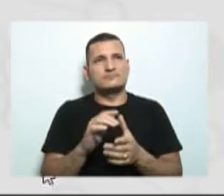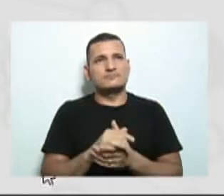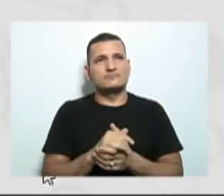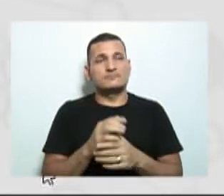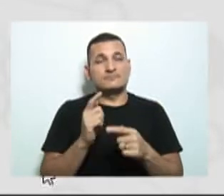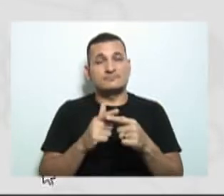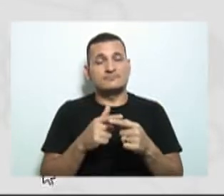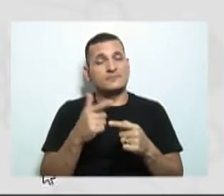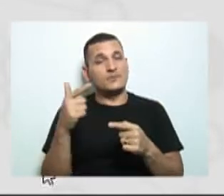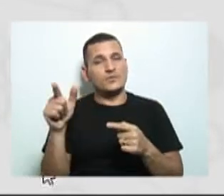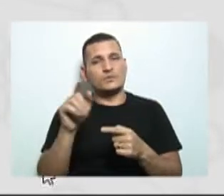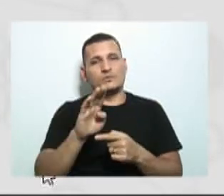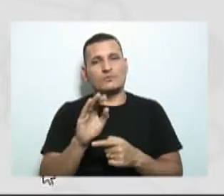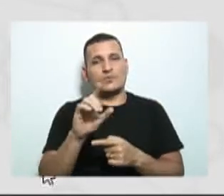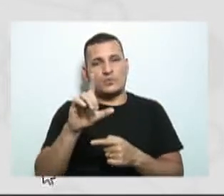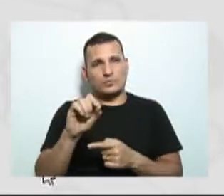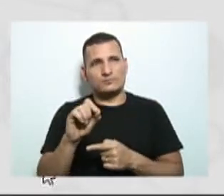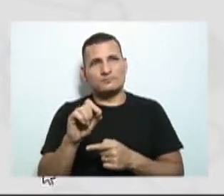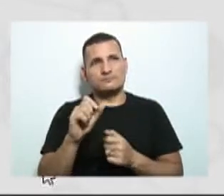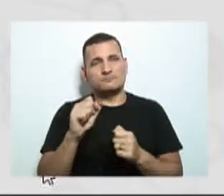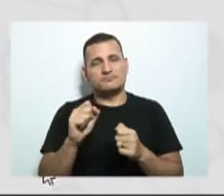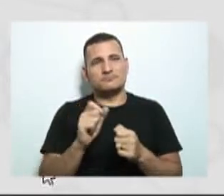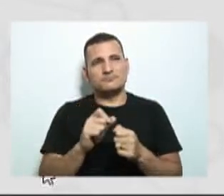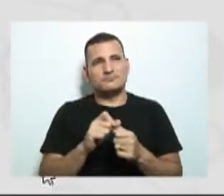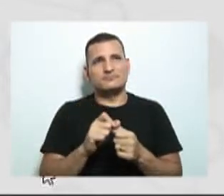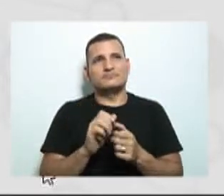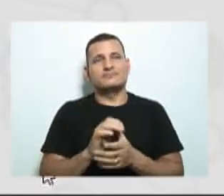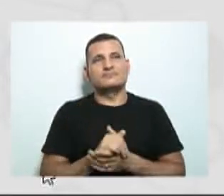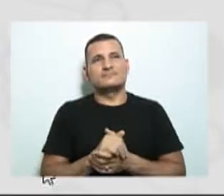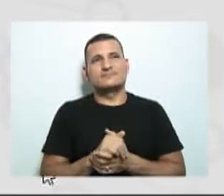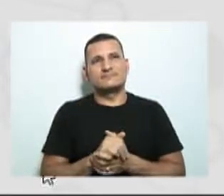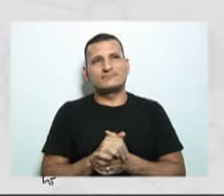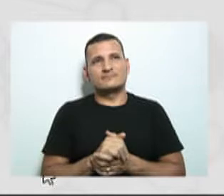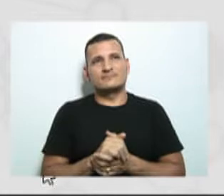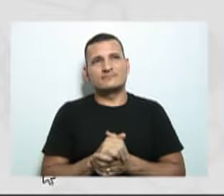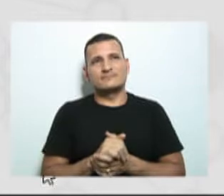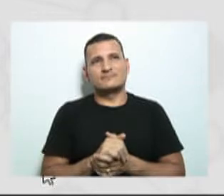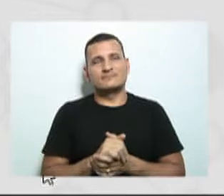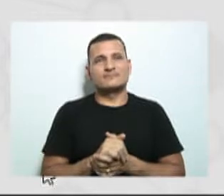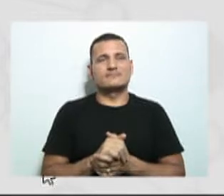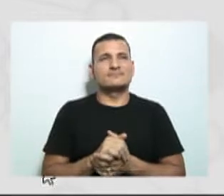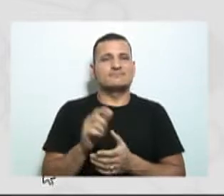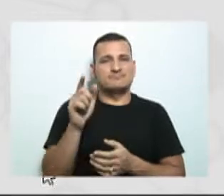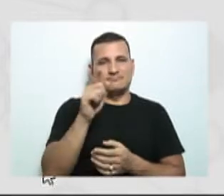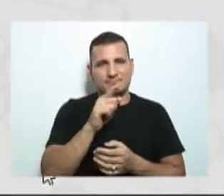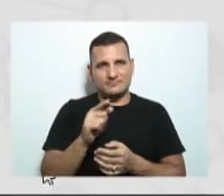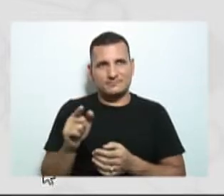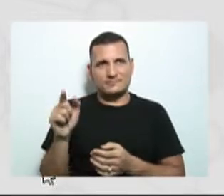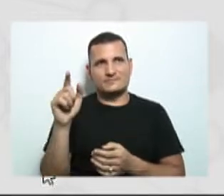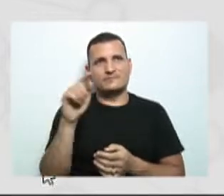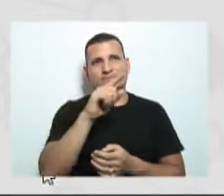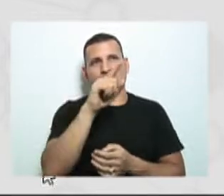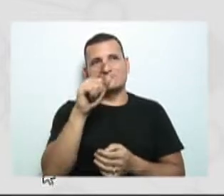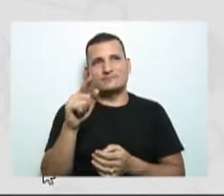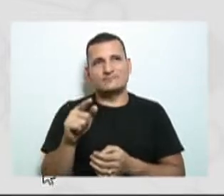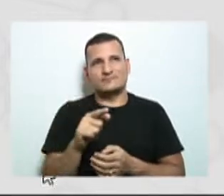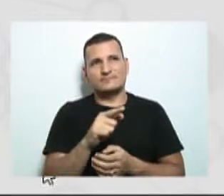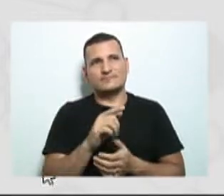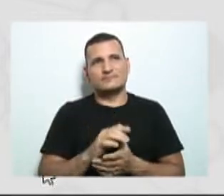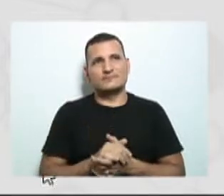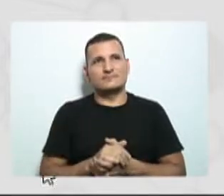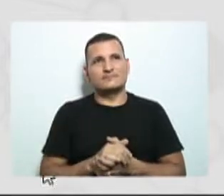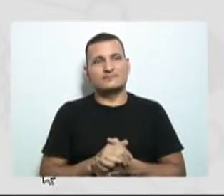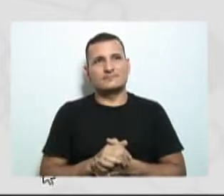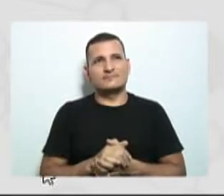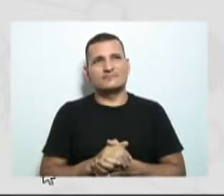bolo poderia ser feito dessa forma, ó. A primeira faz tchan, a segunda faz tchum, não é? Tem gente que fez assim também, e a terceira